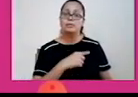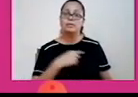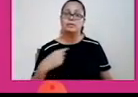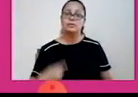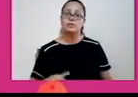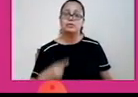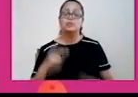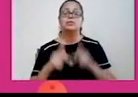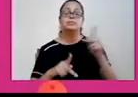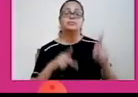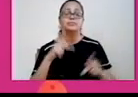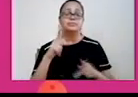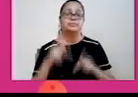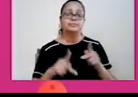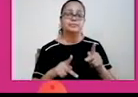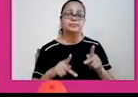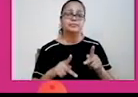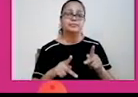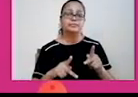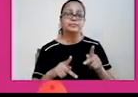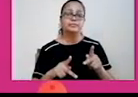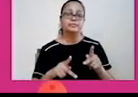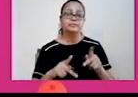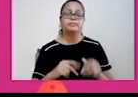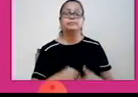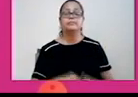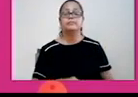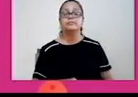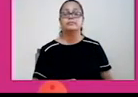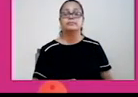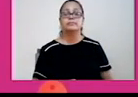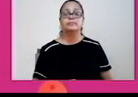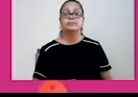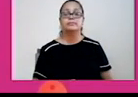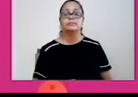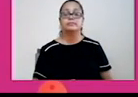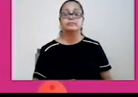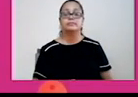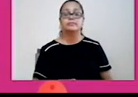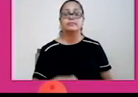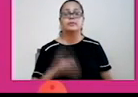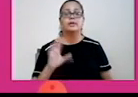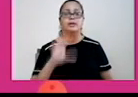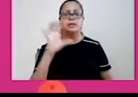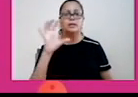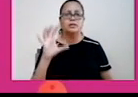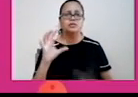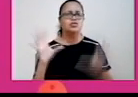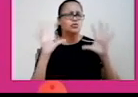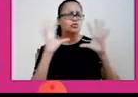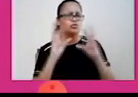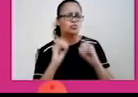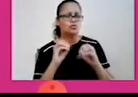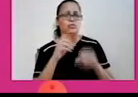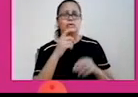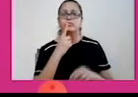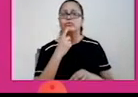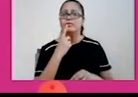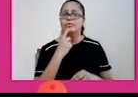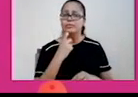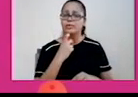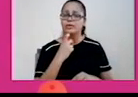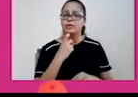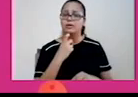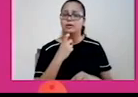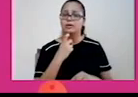densidade demográfica e maiores metrópoles. Aqui na região mais escura, na cor mais vermelha, são as regiões com uma